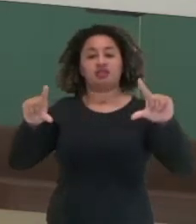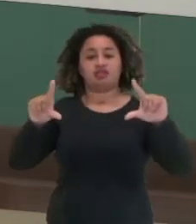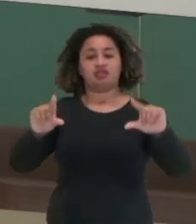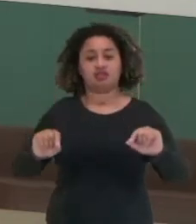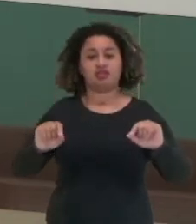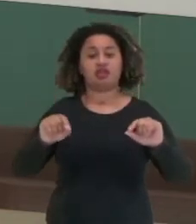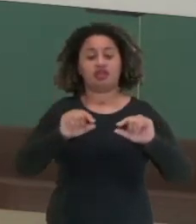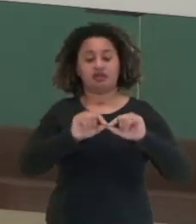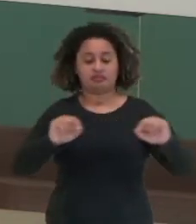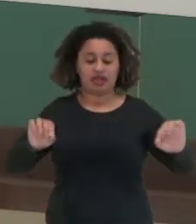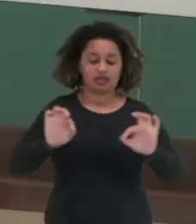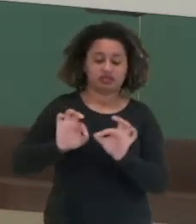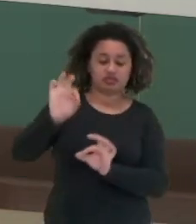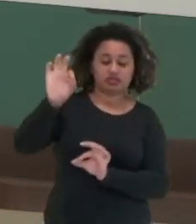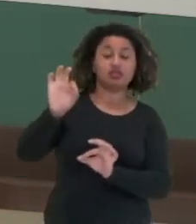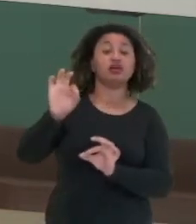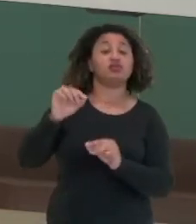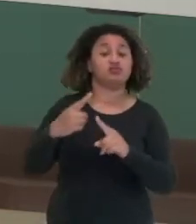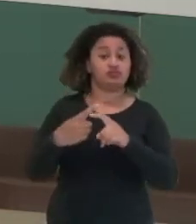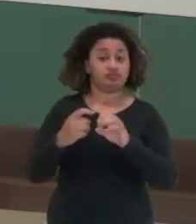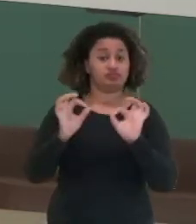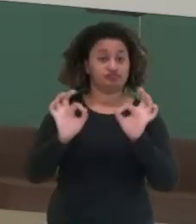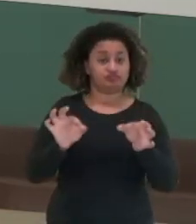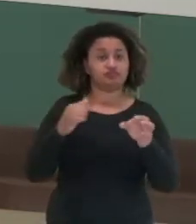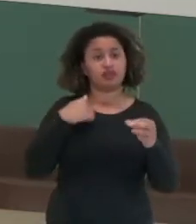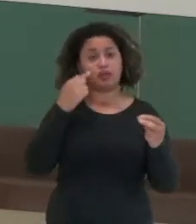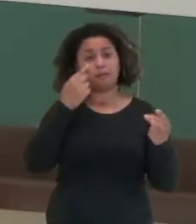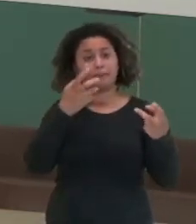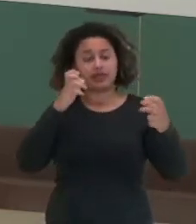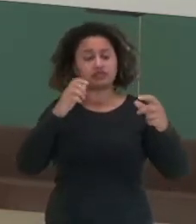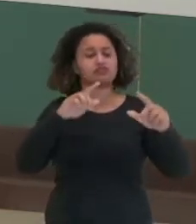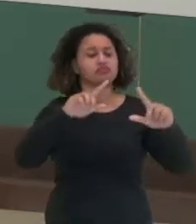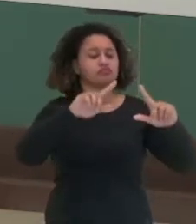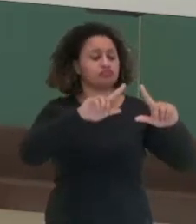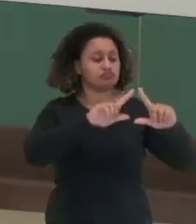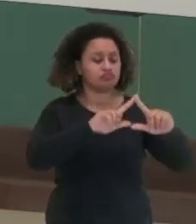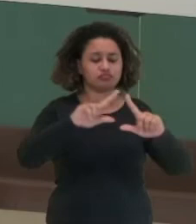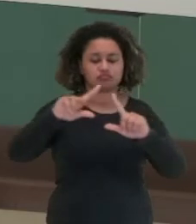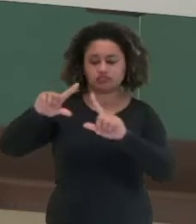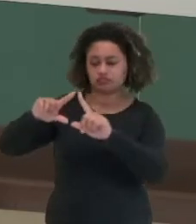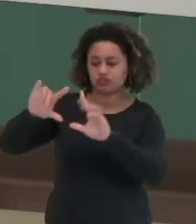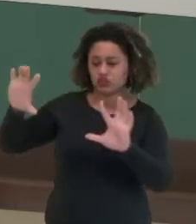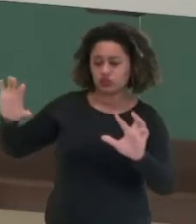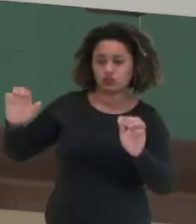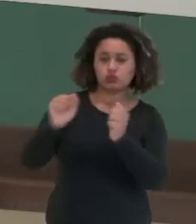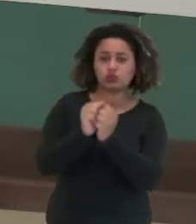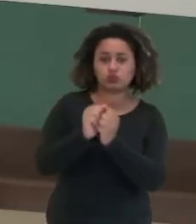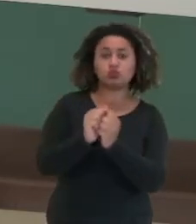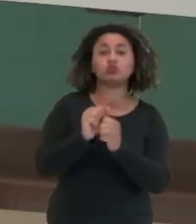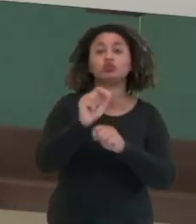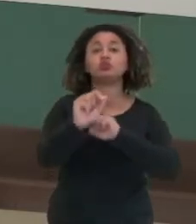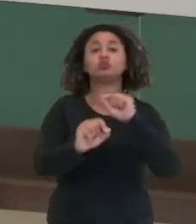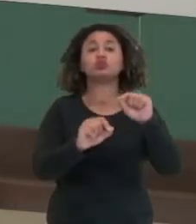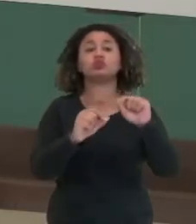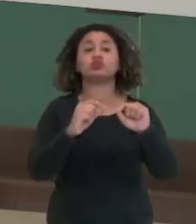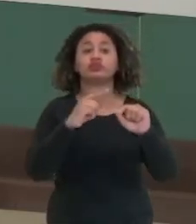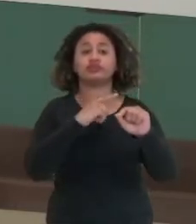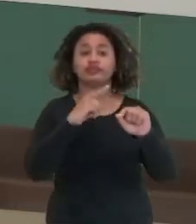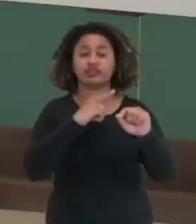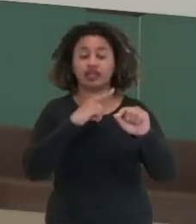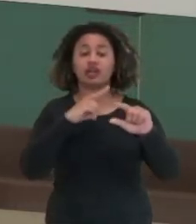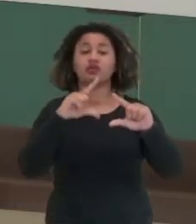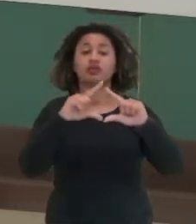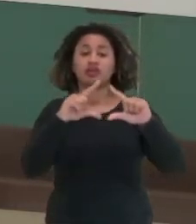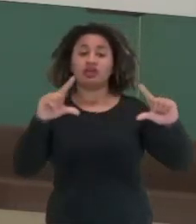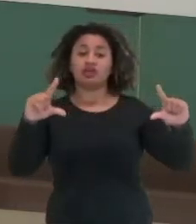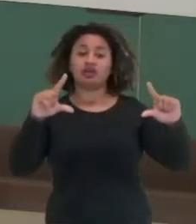altura, certo? Observe então que se juntarmos esses dois triângulos, tá? Nós